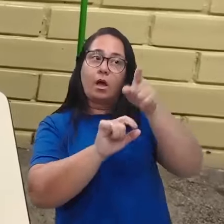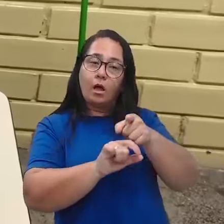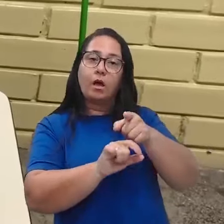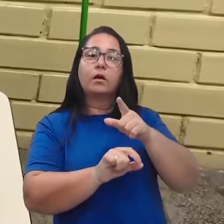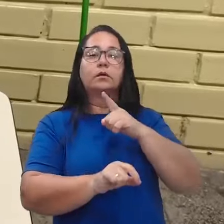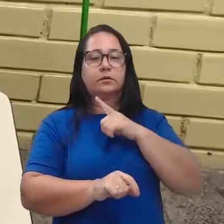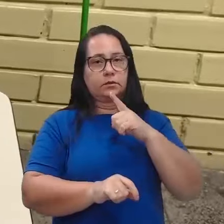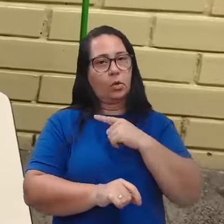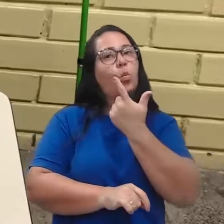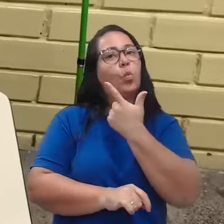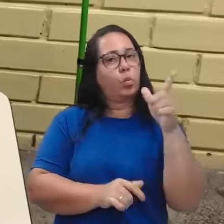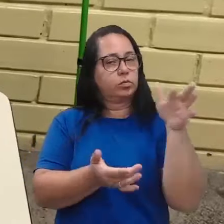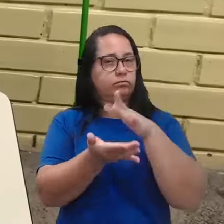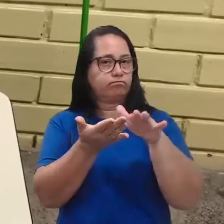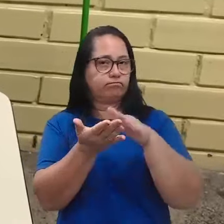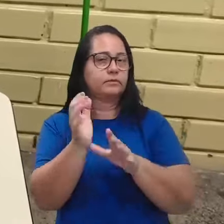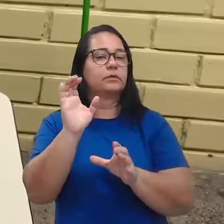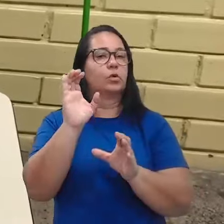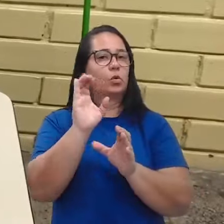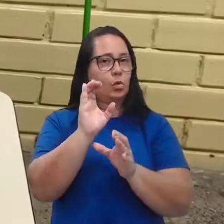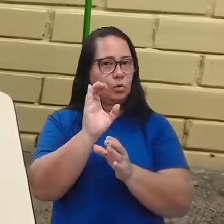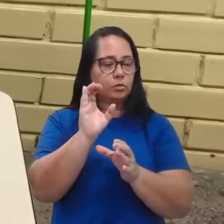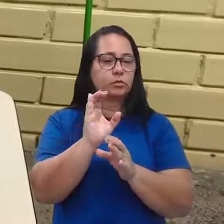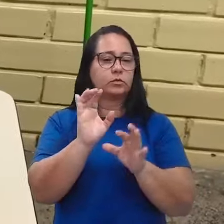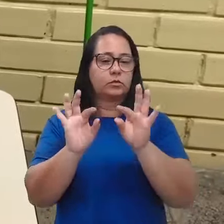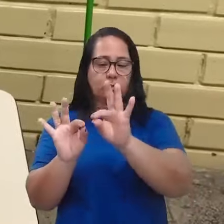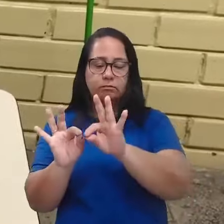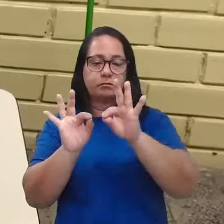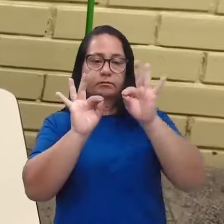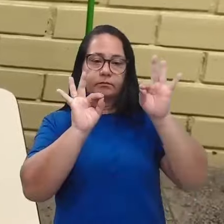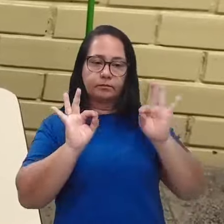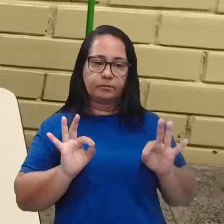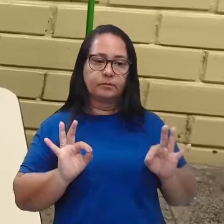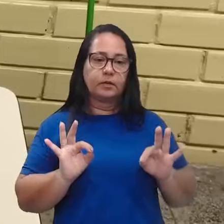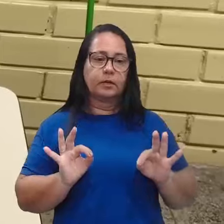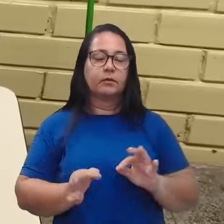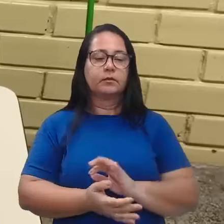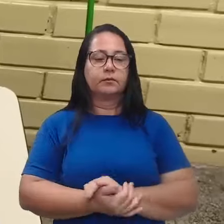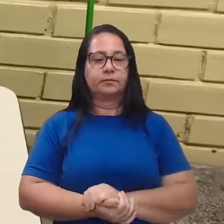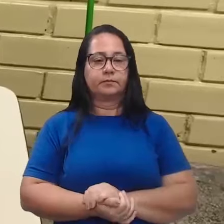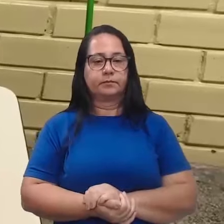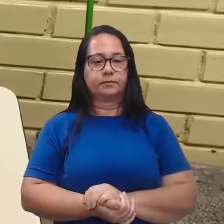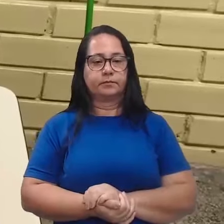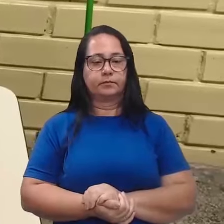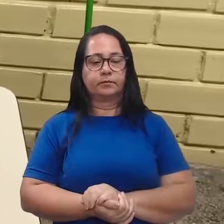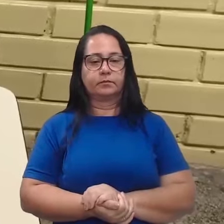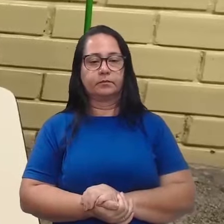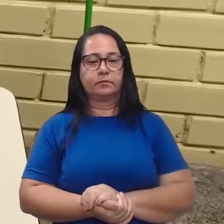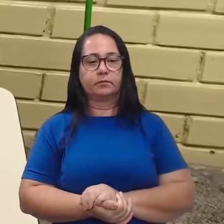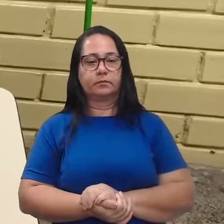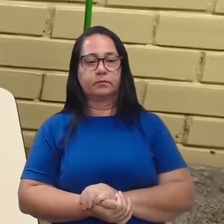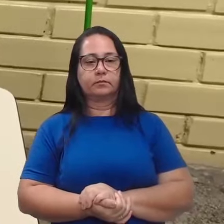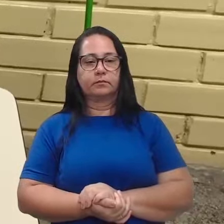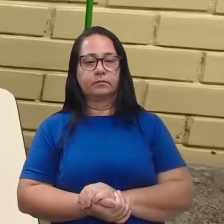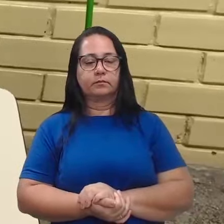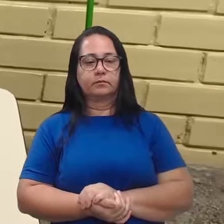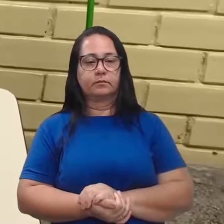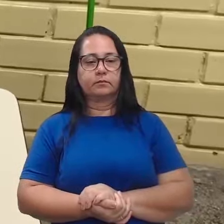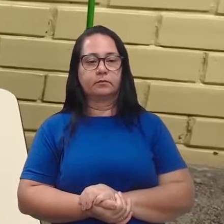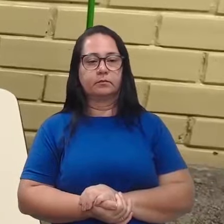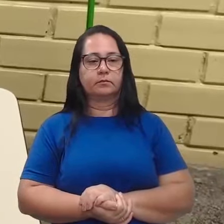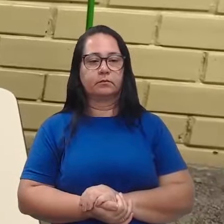tem um outro código. E aí, a gente retira da reglete e